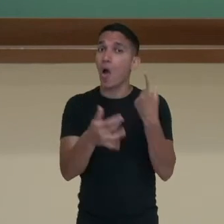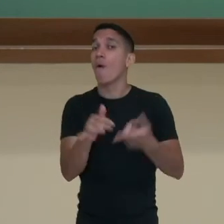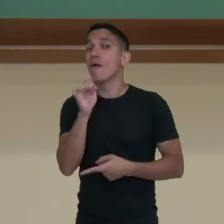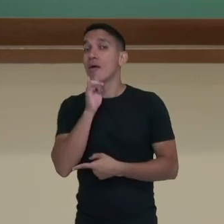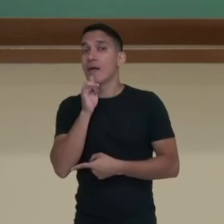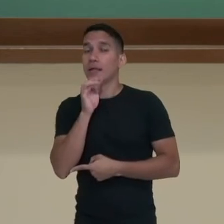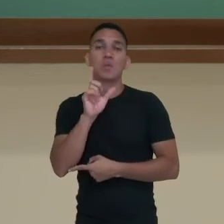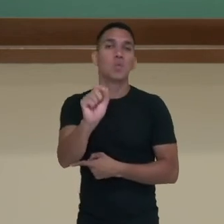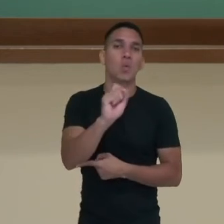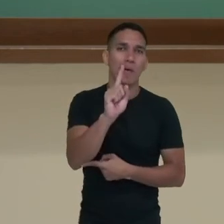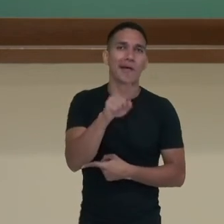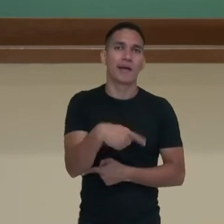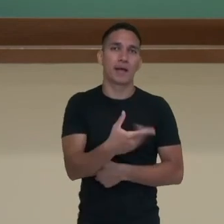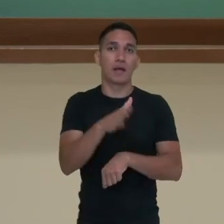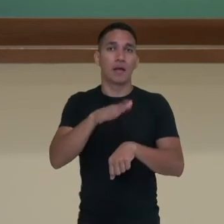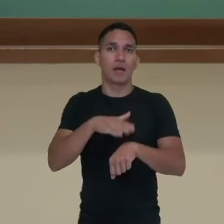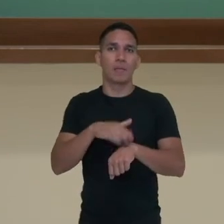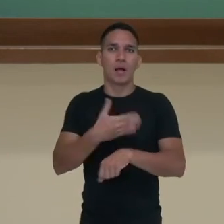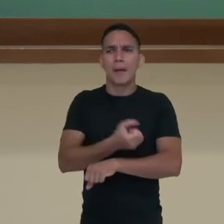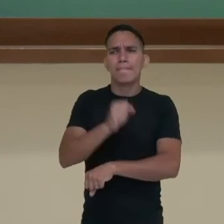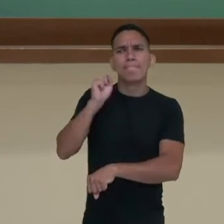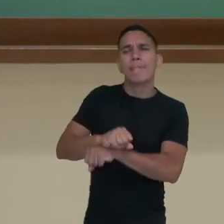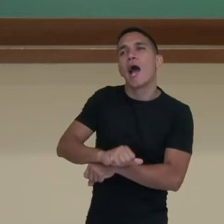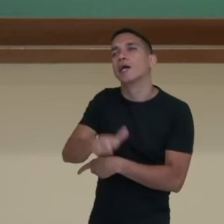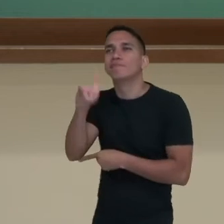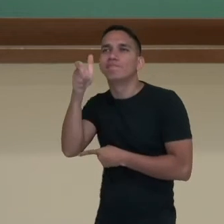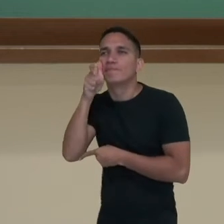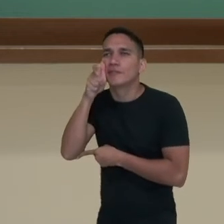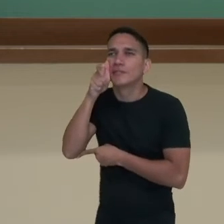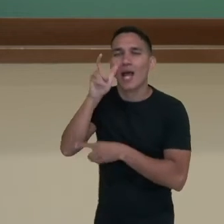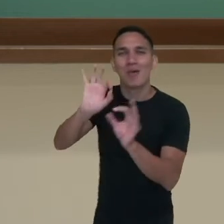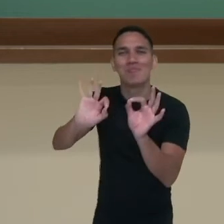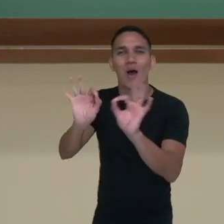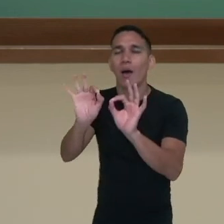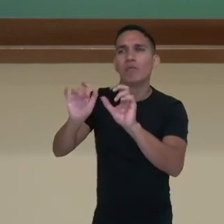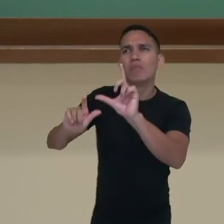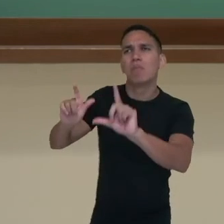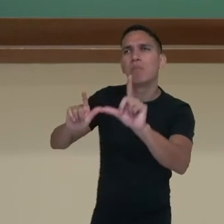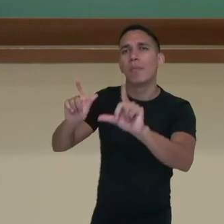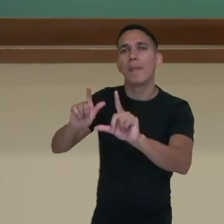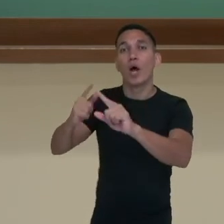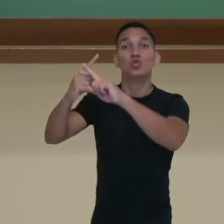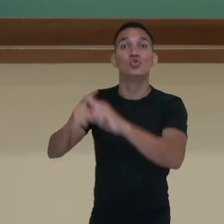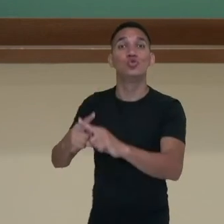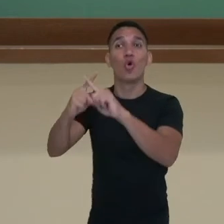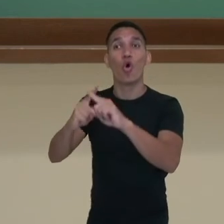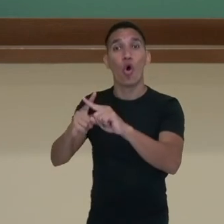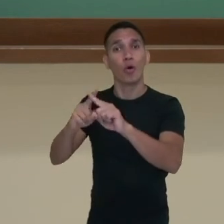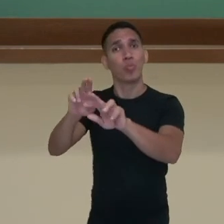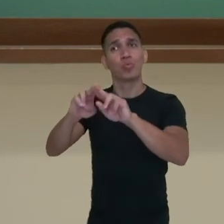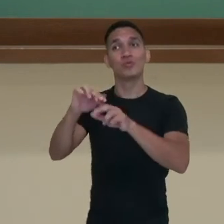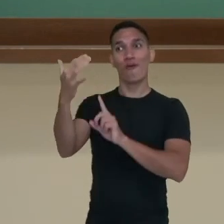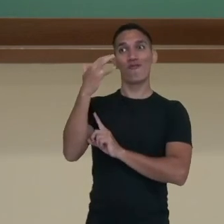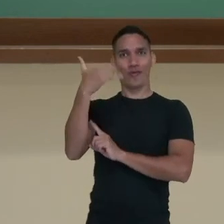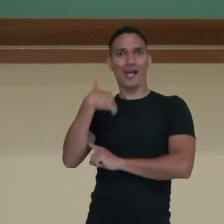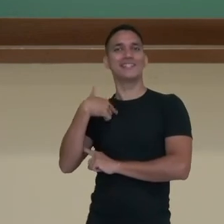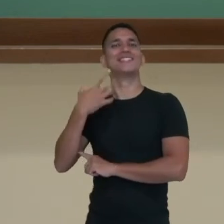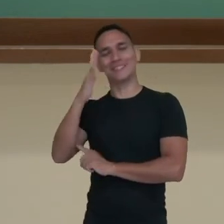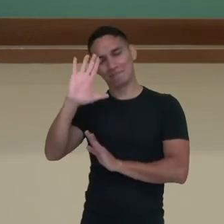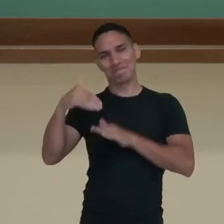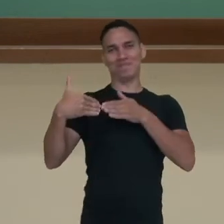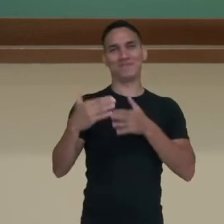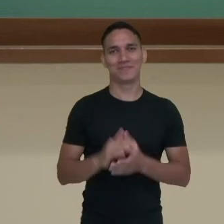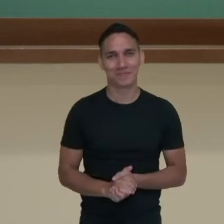ali são quando para se assistir um jogo, então ela influencia diretamente nisso. E com